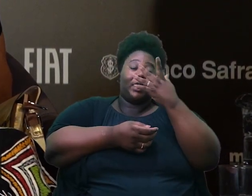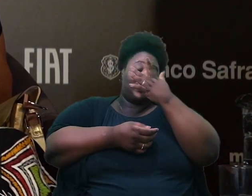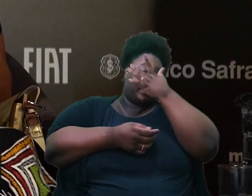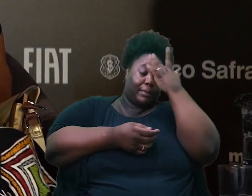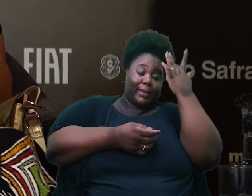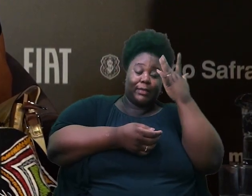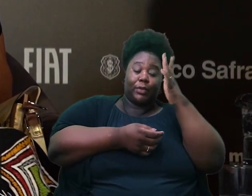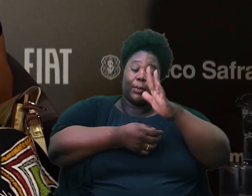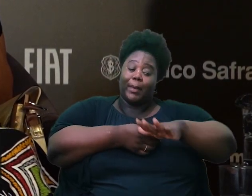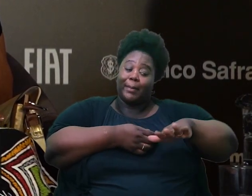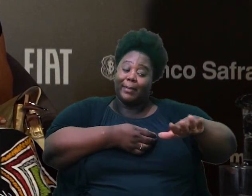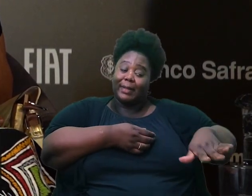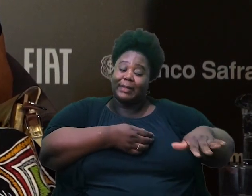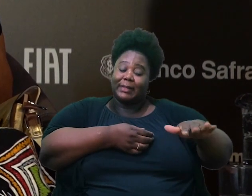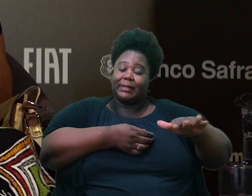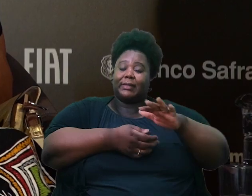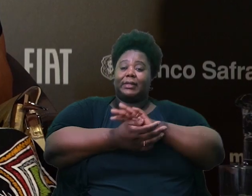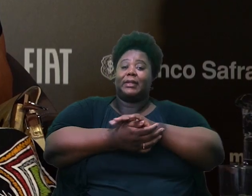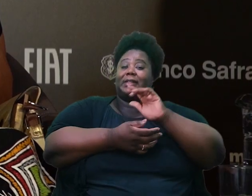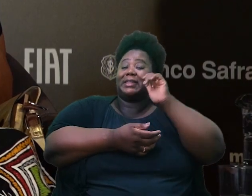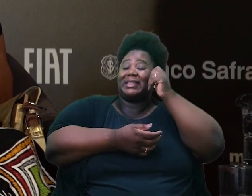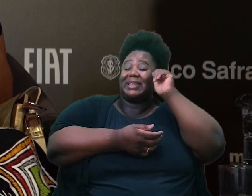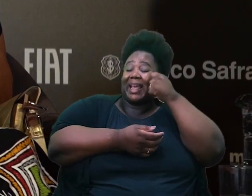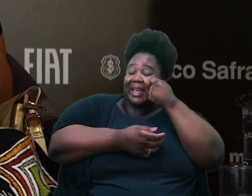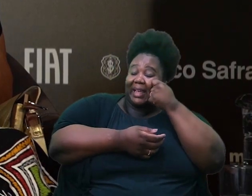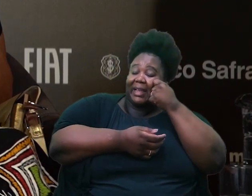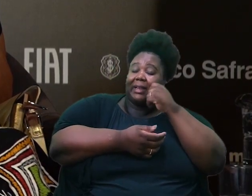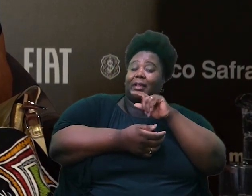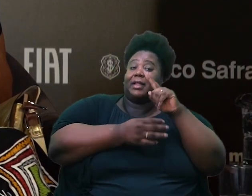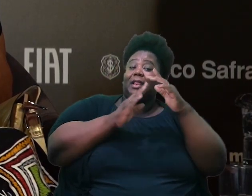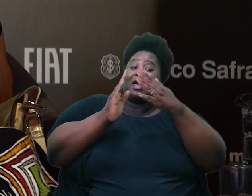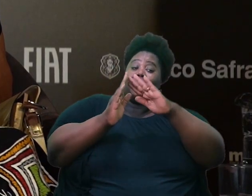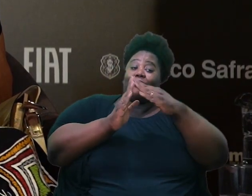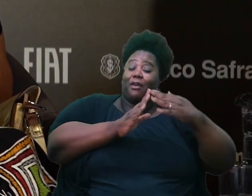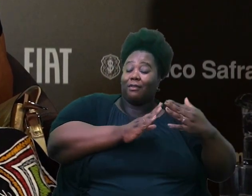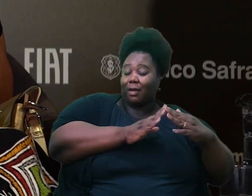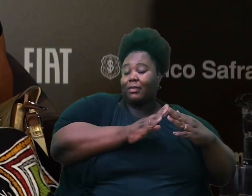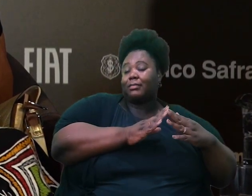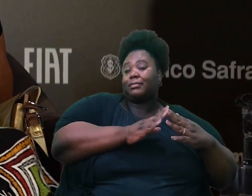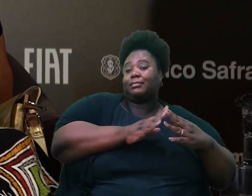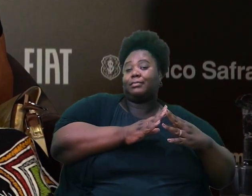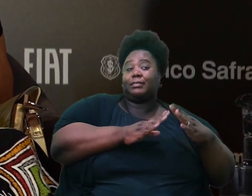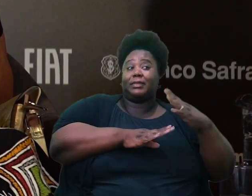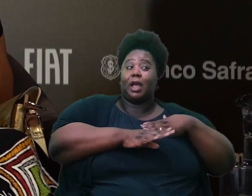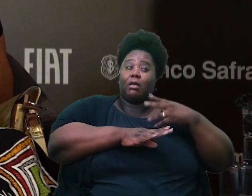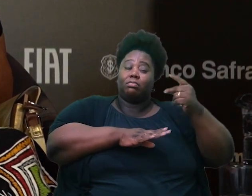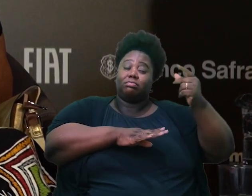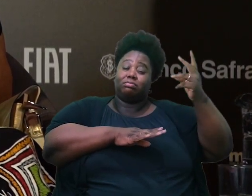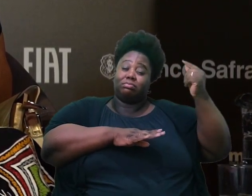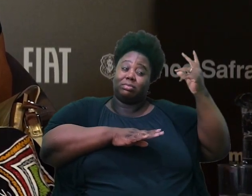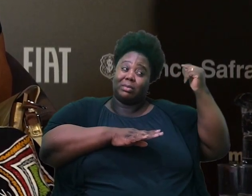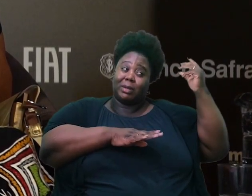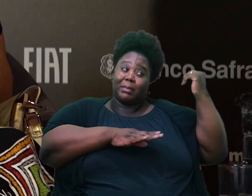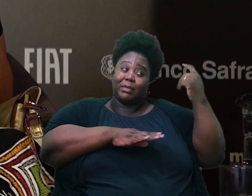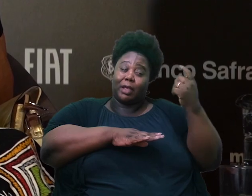uma menina negra da periferia, na minha época, poucos